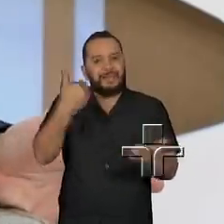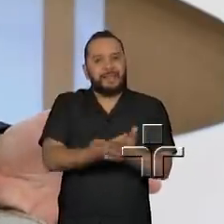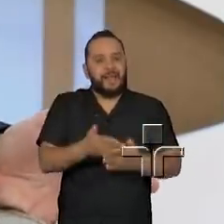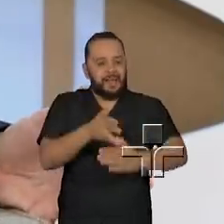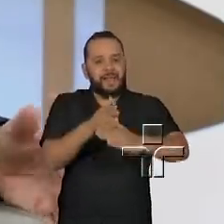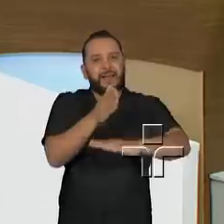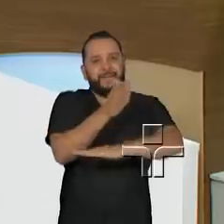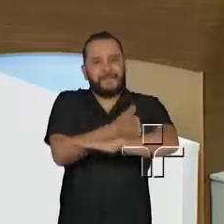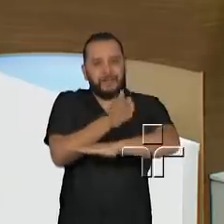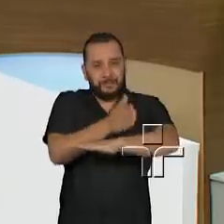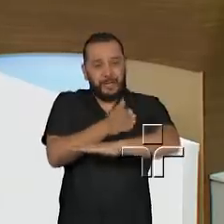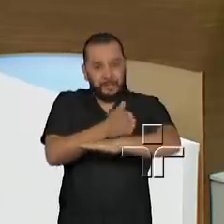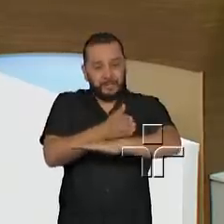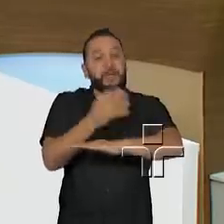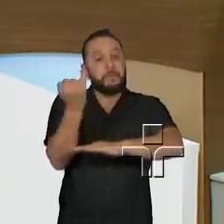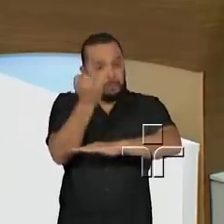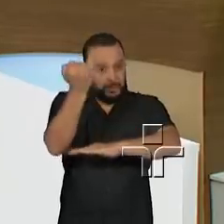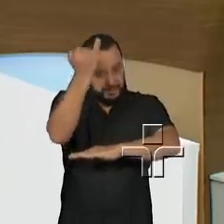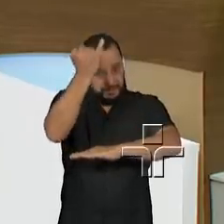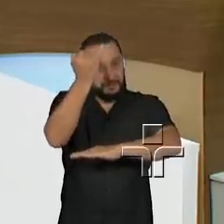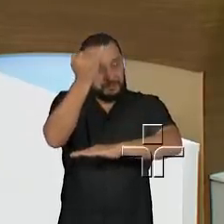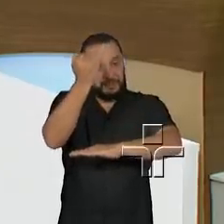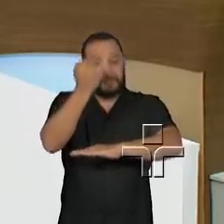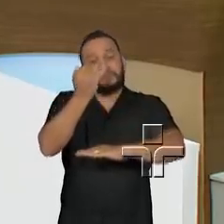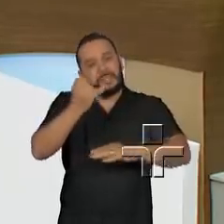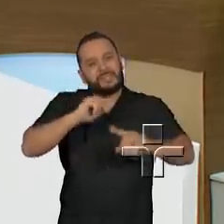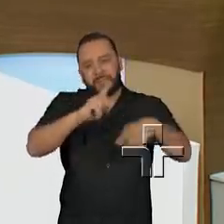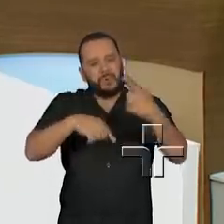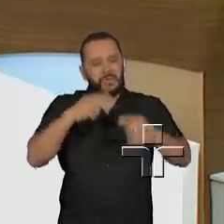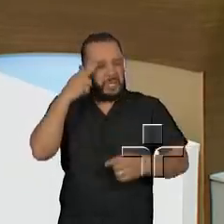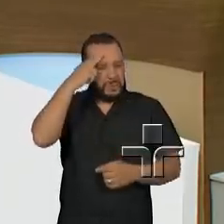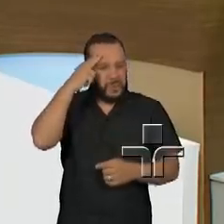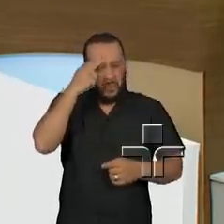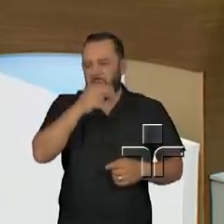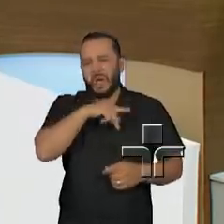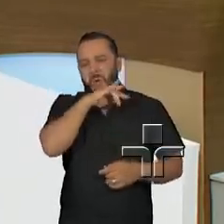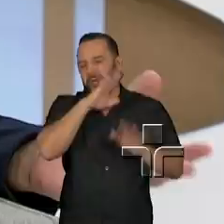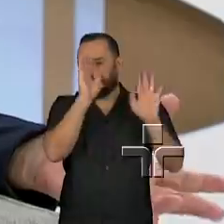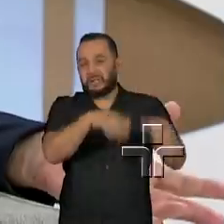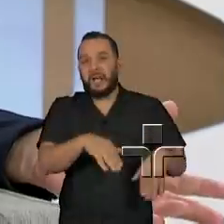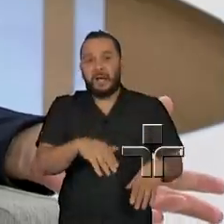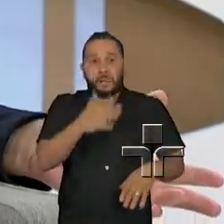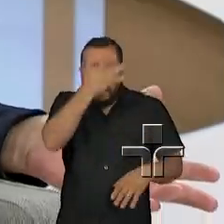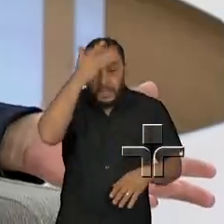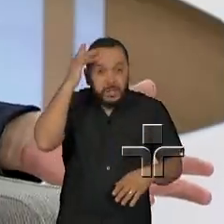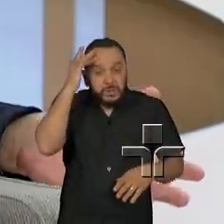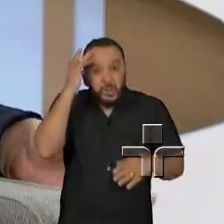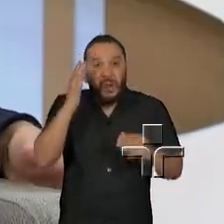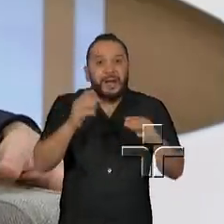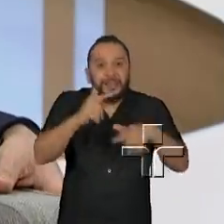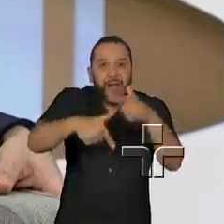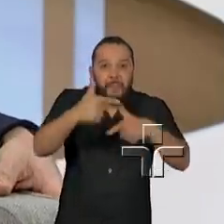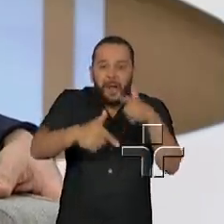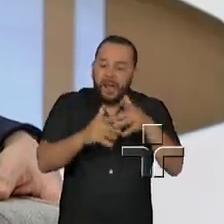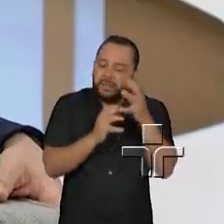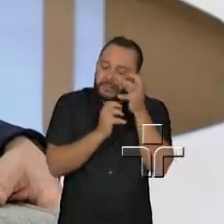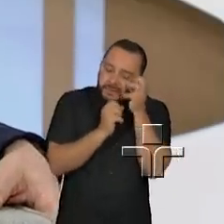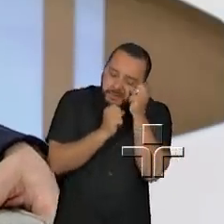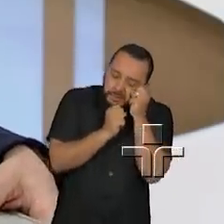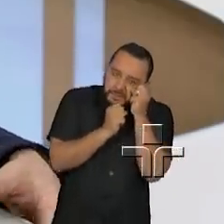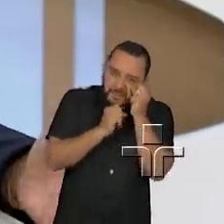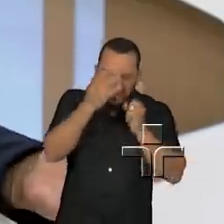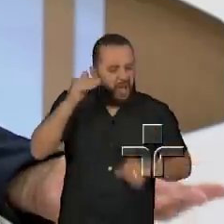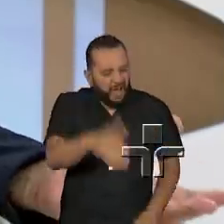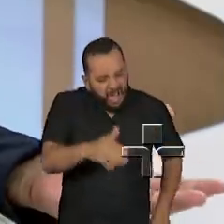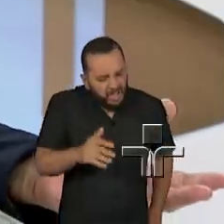nenhum. Isso faz com que o sono, por exemplo, seja muito mal visto no local de trabalho e muito mal visto nas escolas. No Japão as pessoas trabalham até morrer,